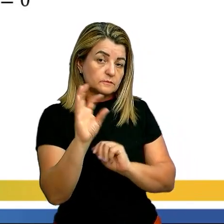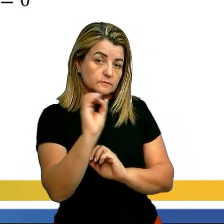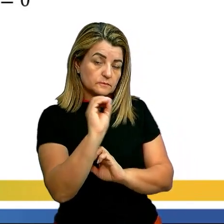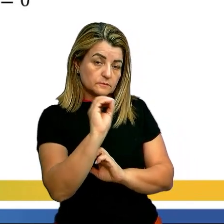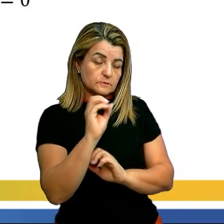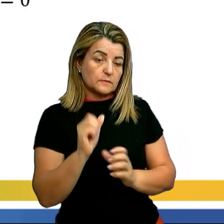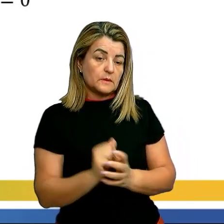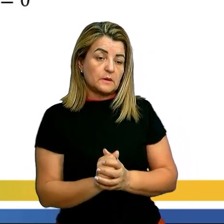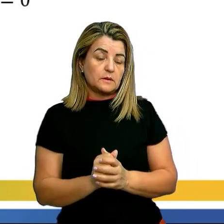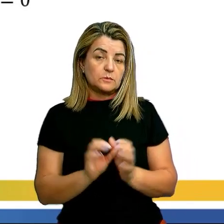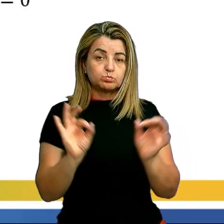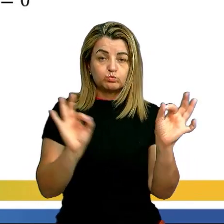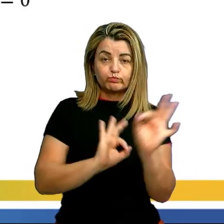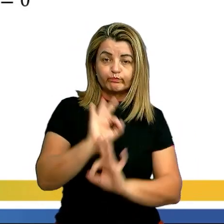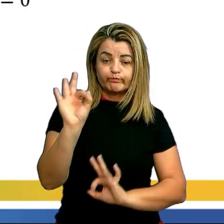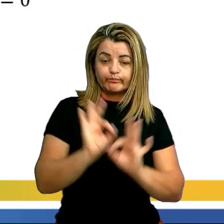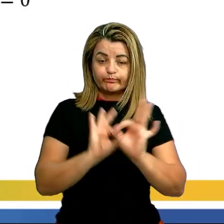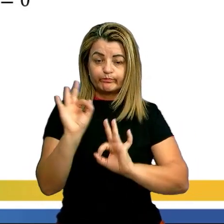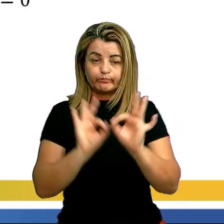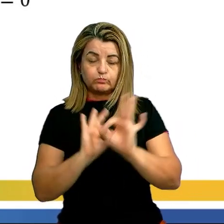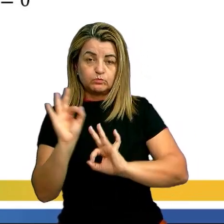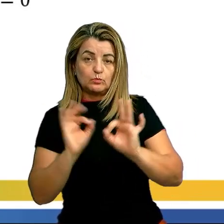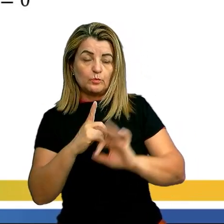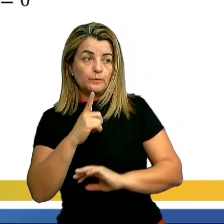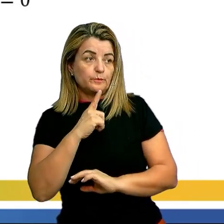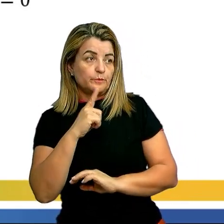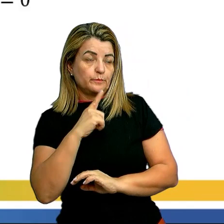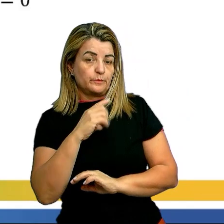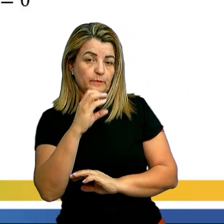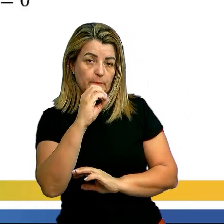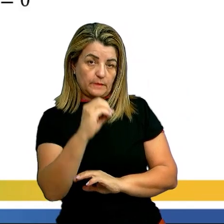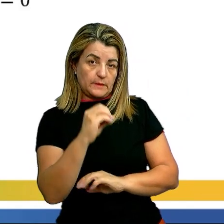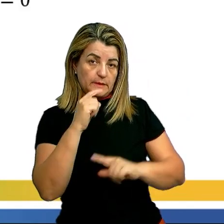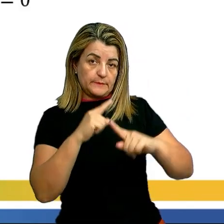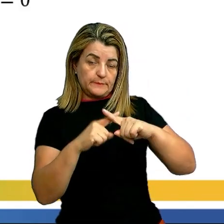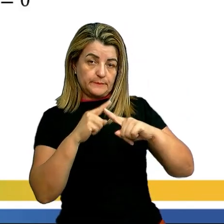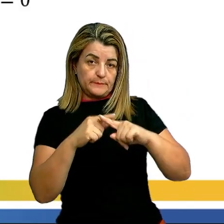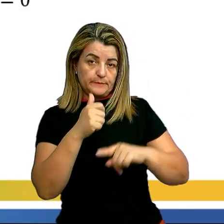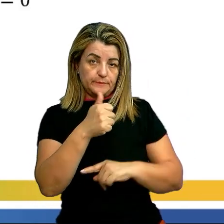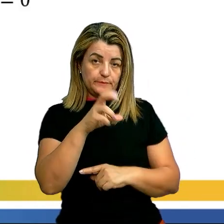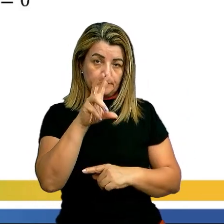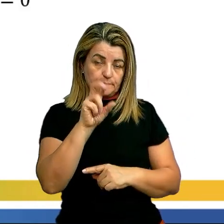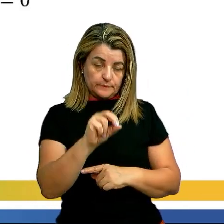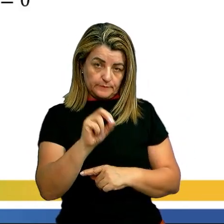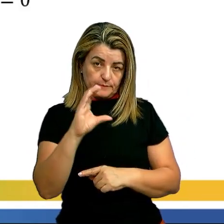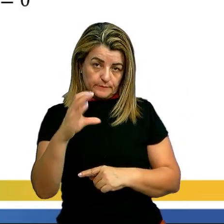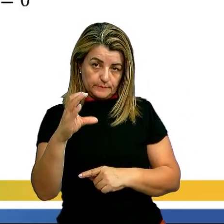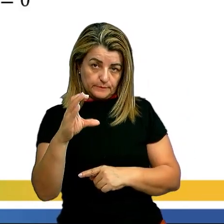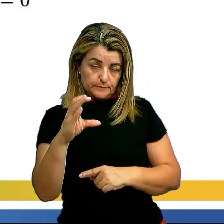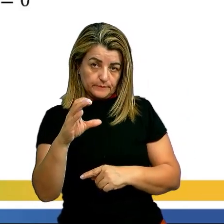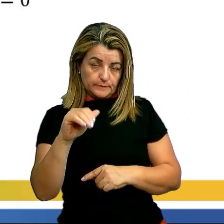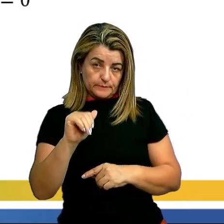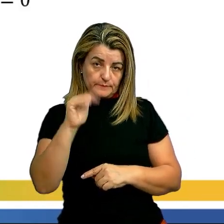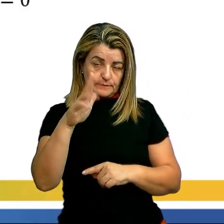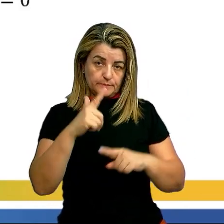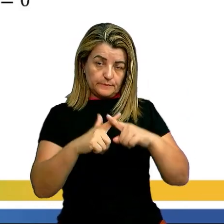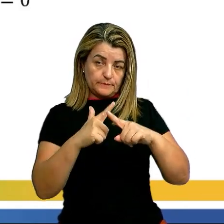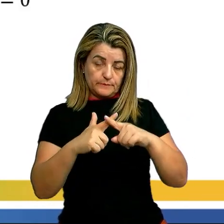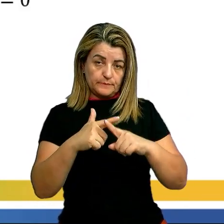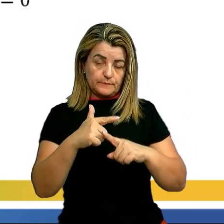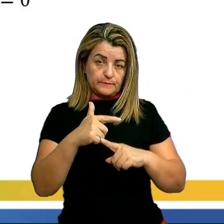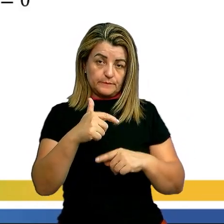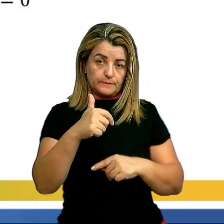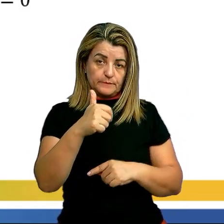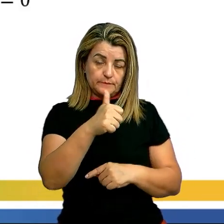determinante. Reorganizando, nós temos 0 mais 150C mais 100D, menos 0C,